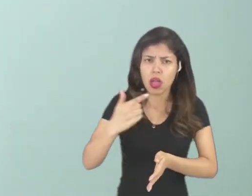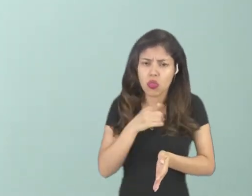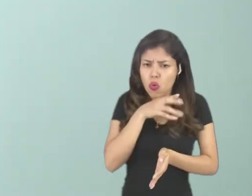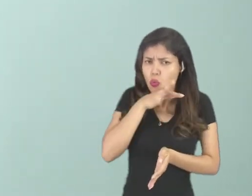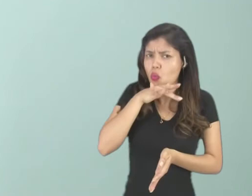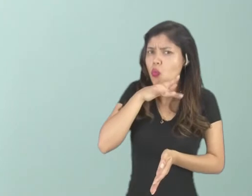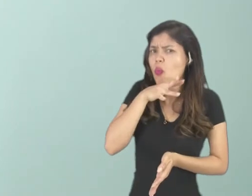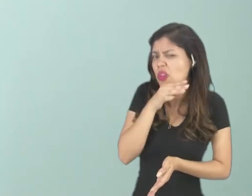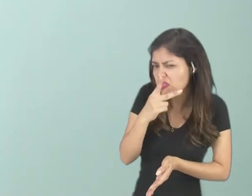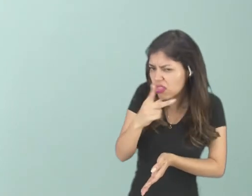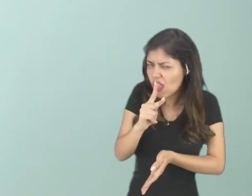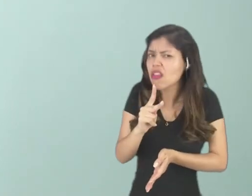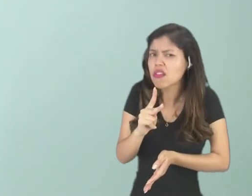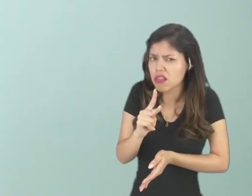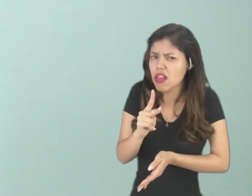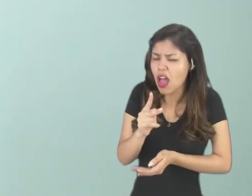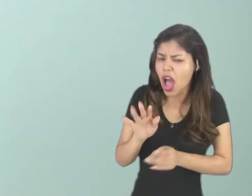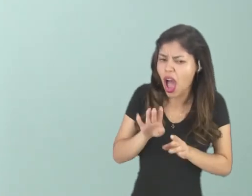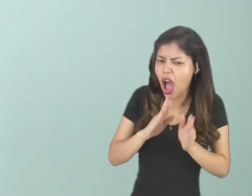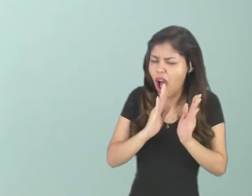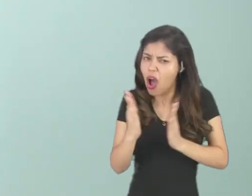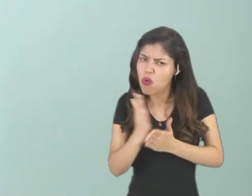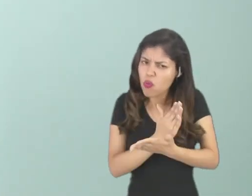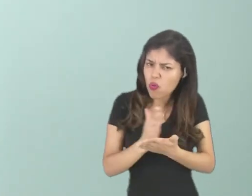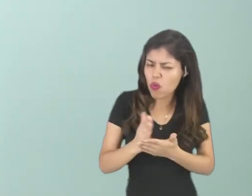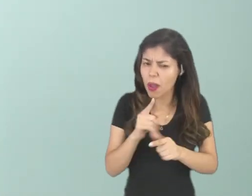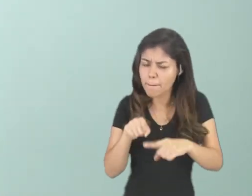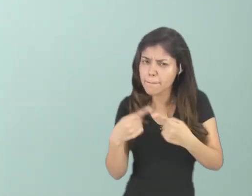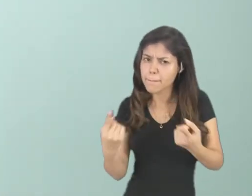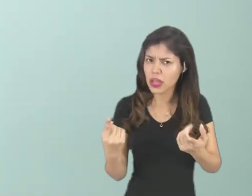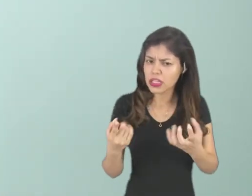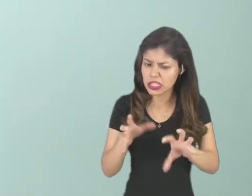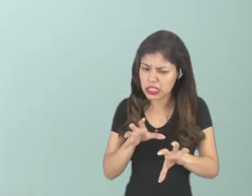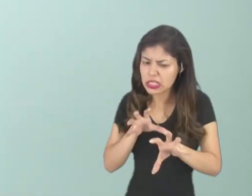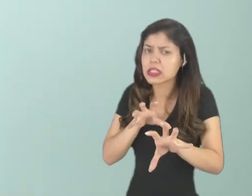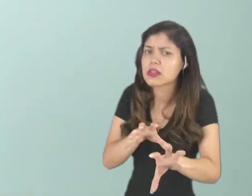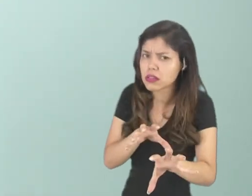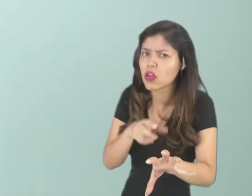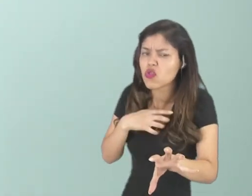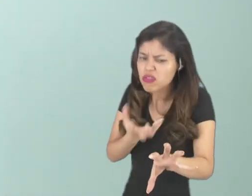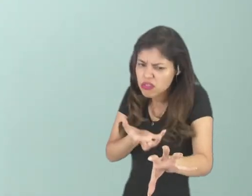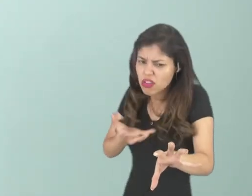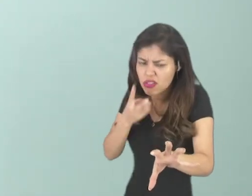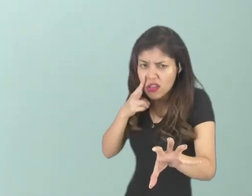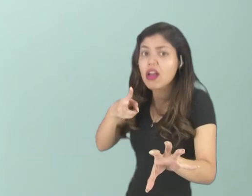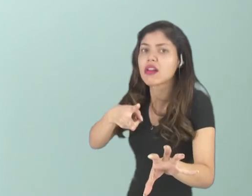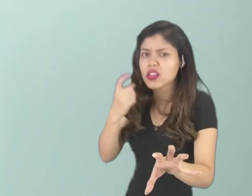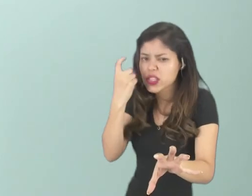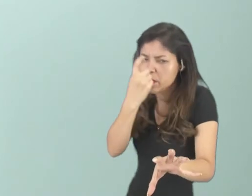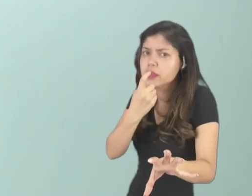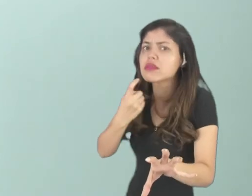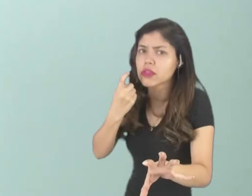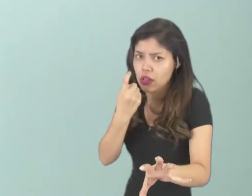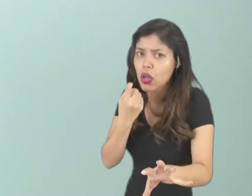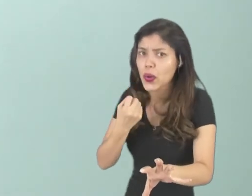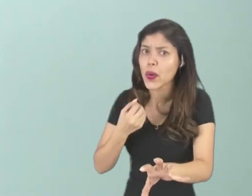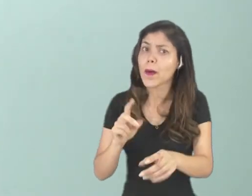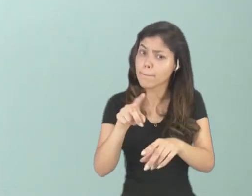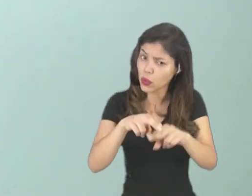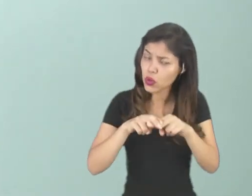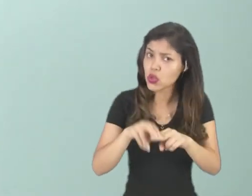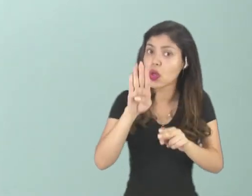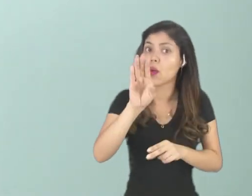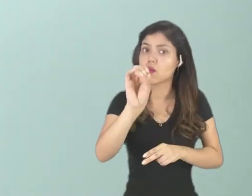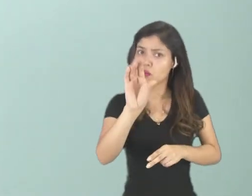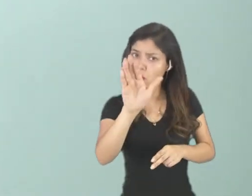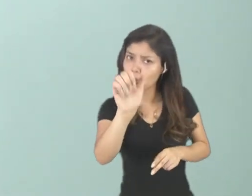entendeu? Mas algo mais centrado ali no que ele quer expressar. Por isso, Boca do Inferno,